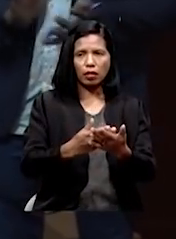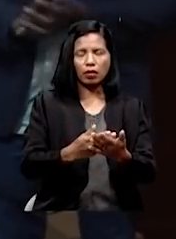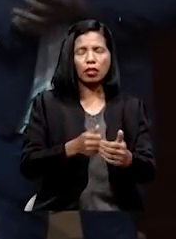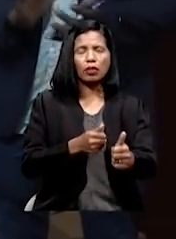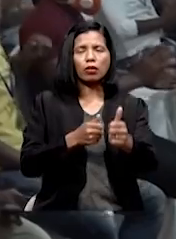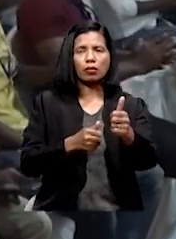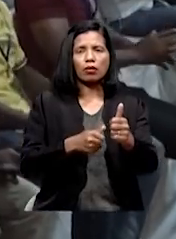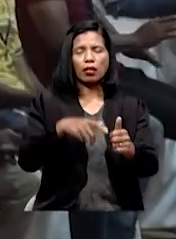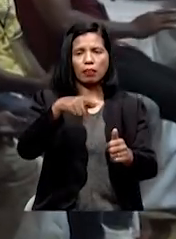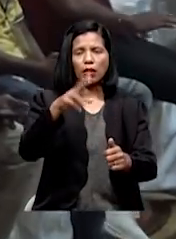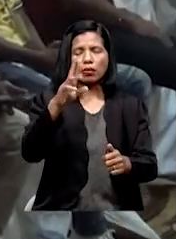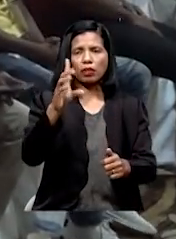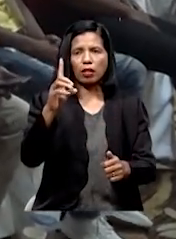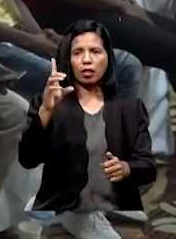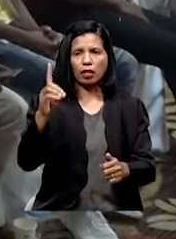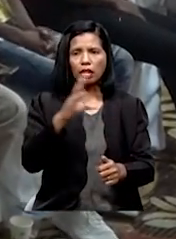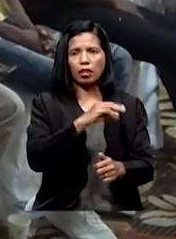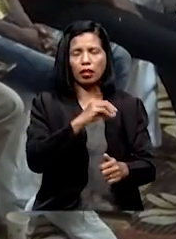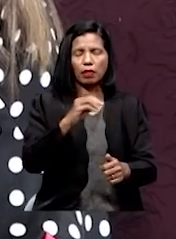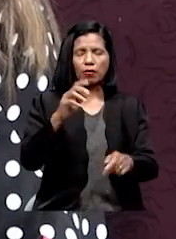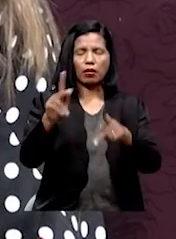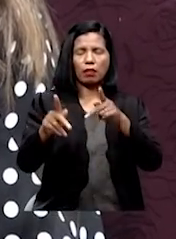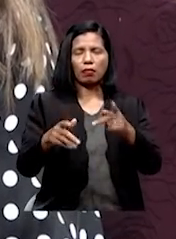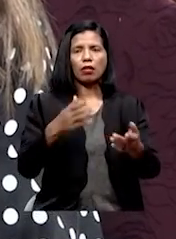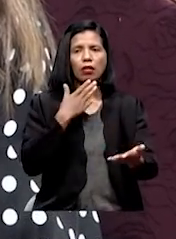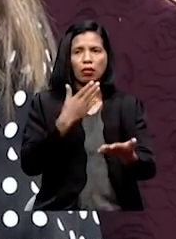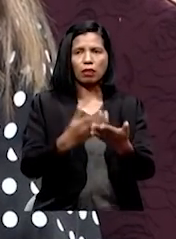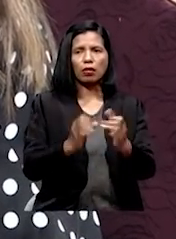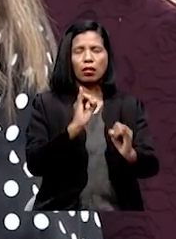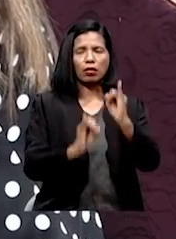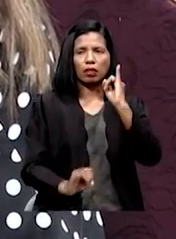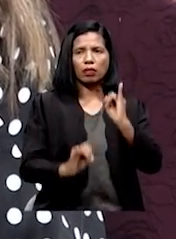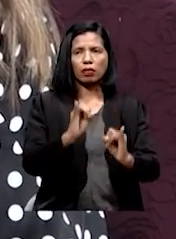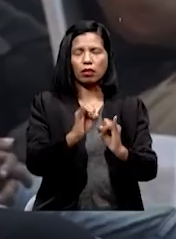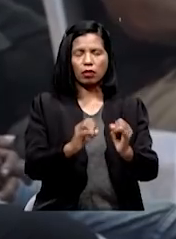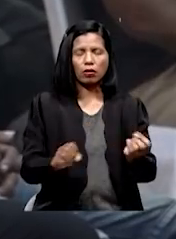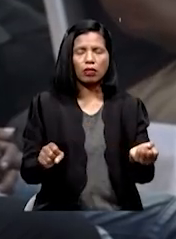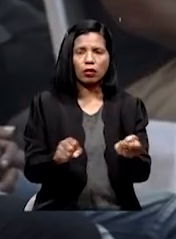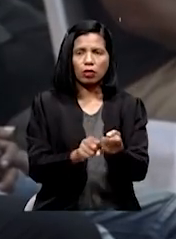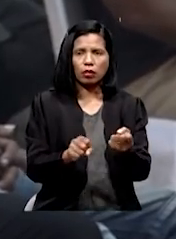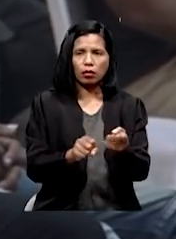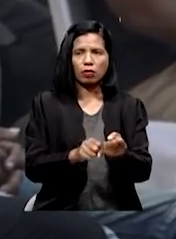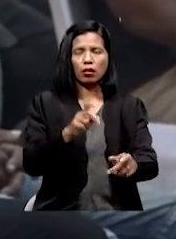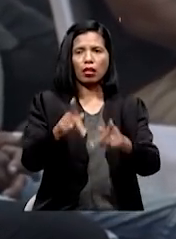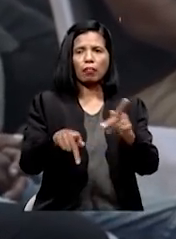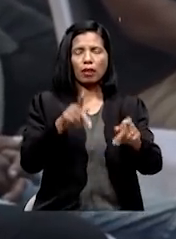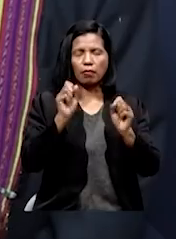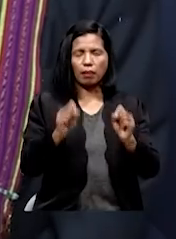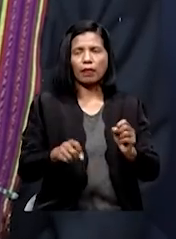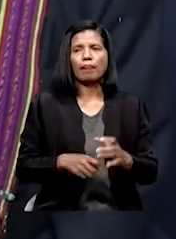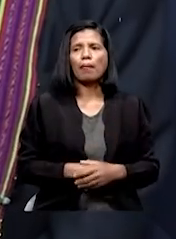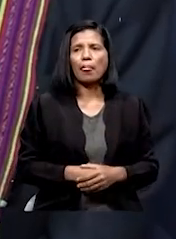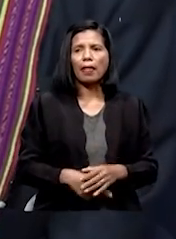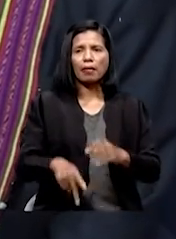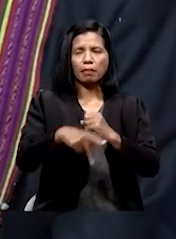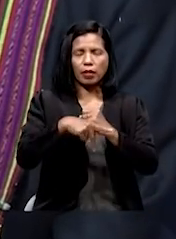requisito PUDDENIAN, no candidato Idanebejo Caráter Inclusão, rodi candidata a to povo Belihili. Partido PUDD,